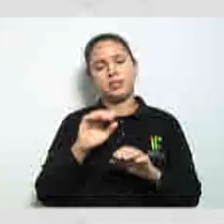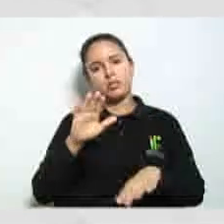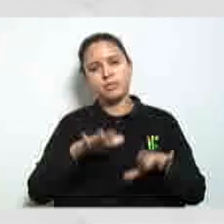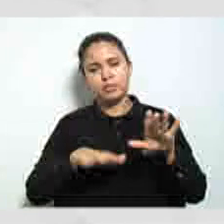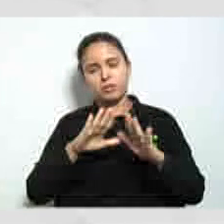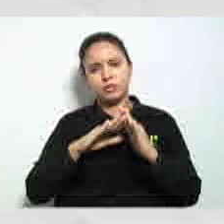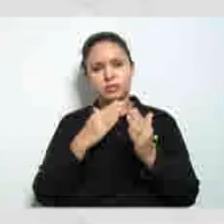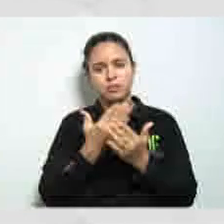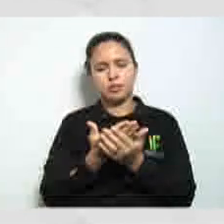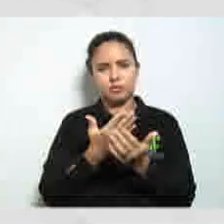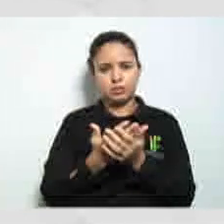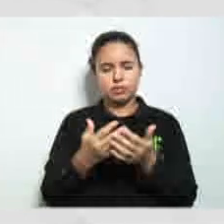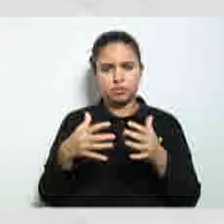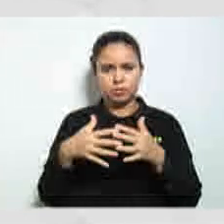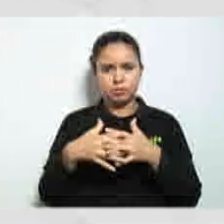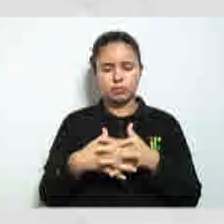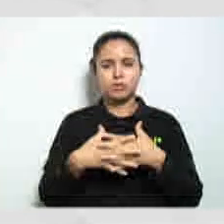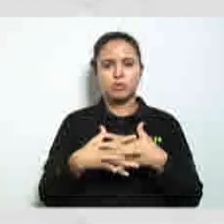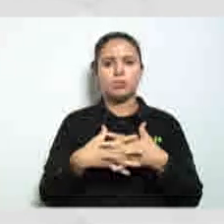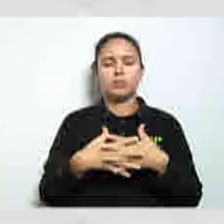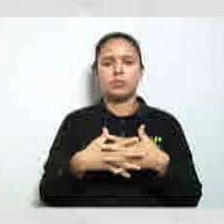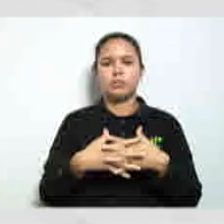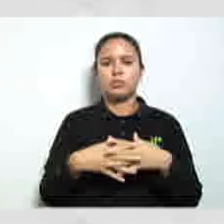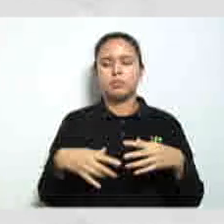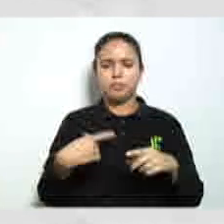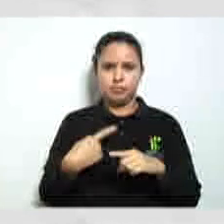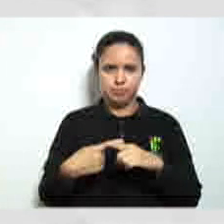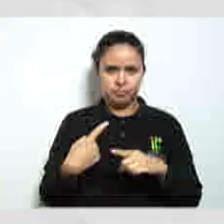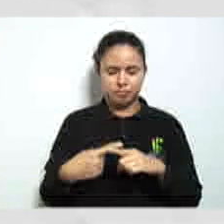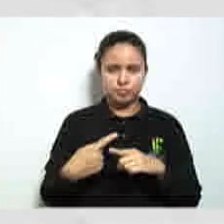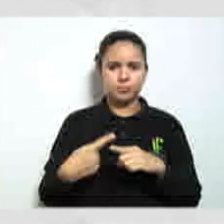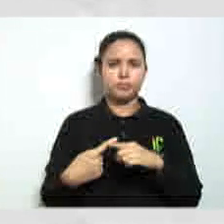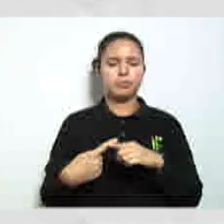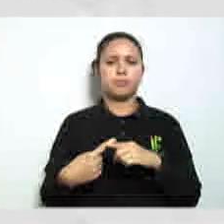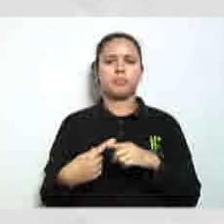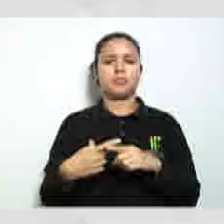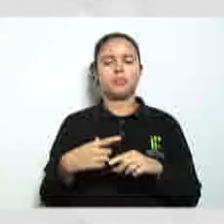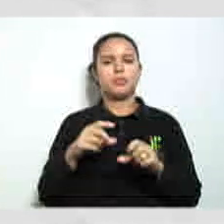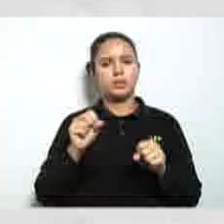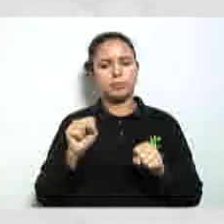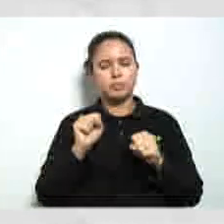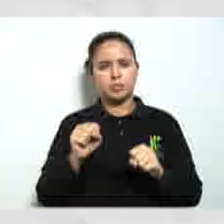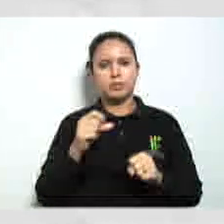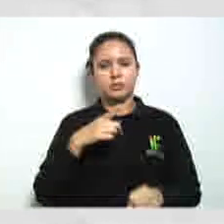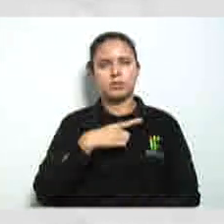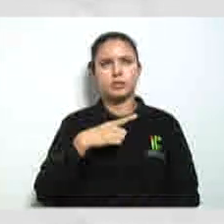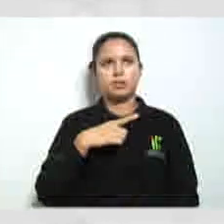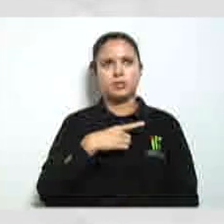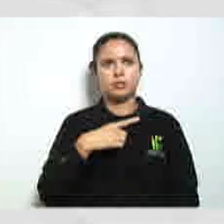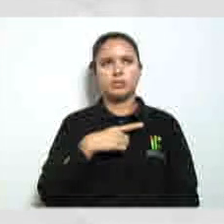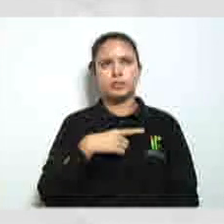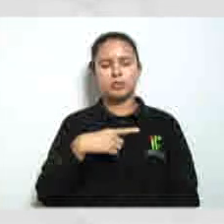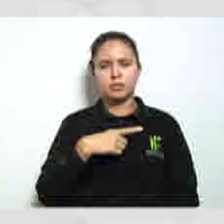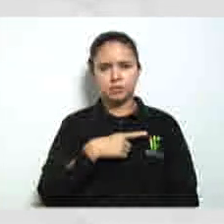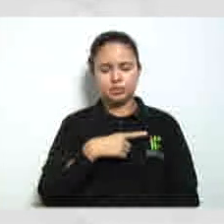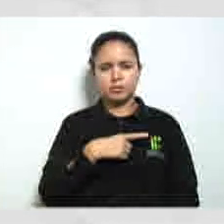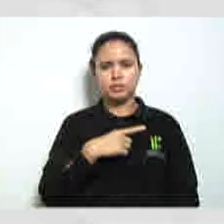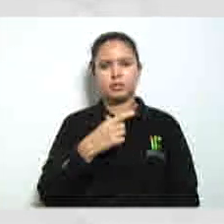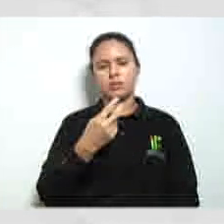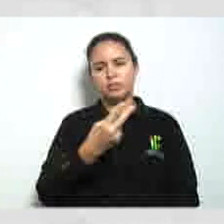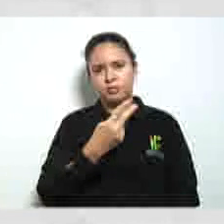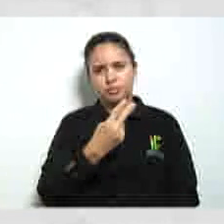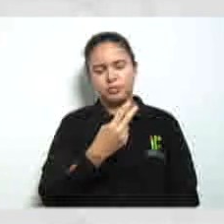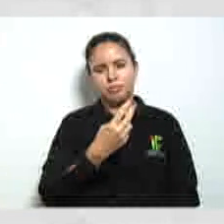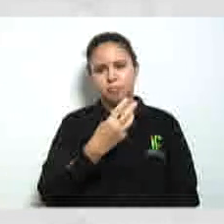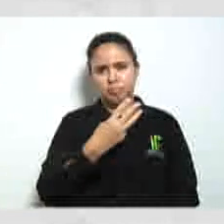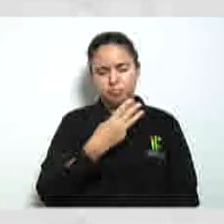confundiu, compreendendo como o método das partidas mistas, porque pode ter lançamento de segunda fórmula, de